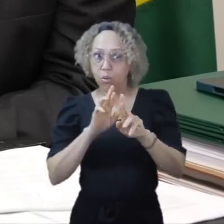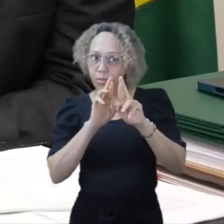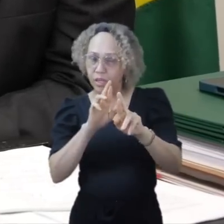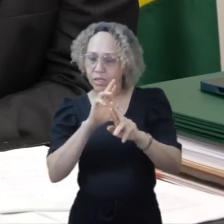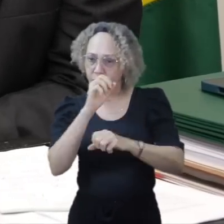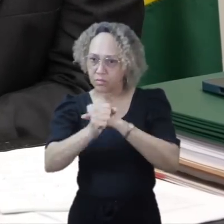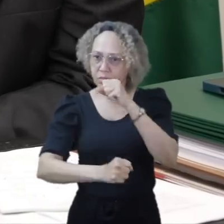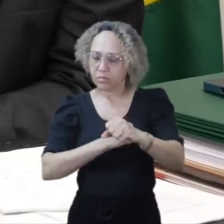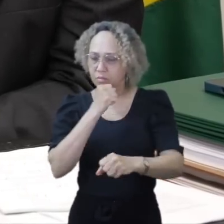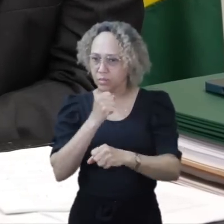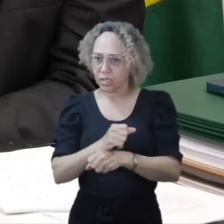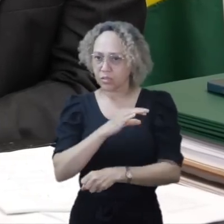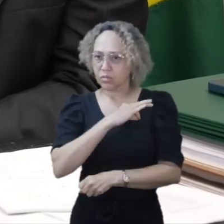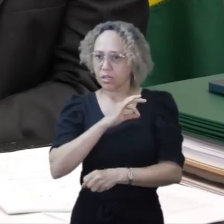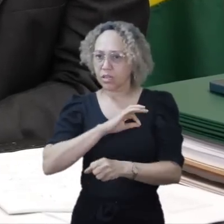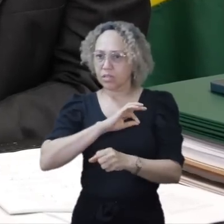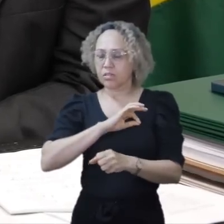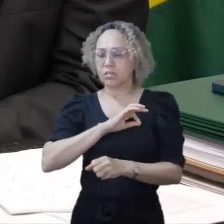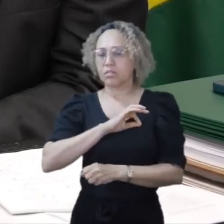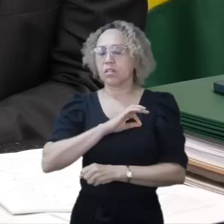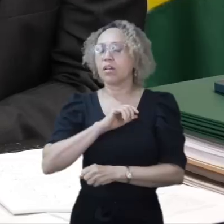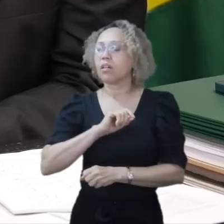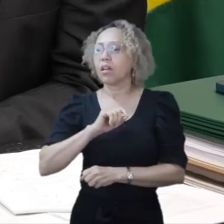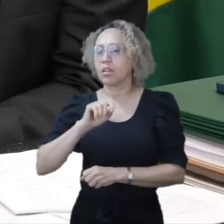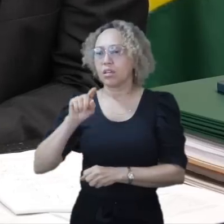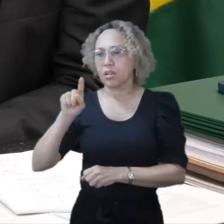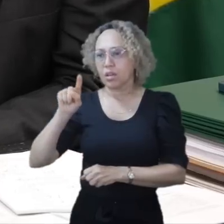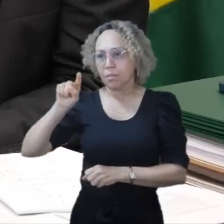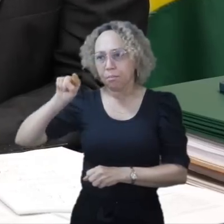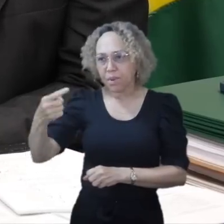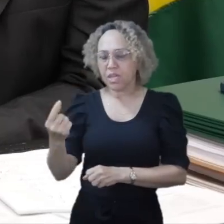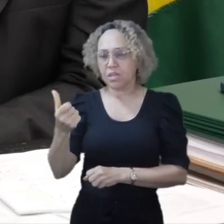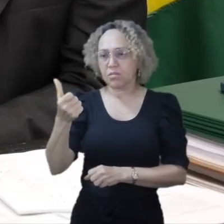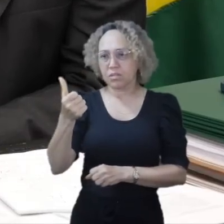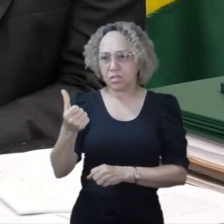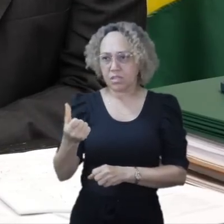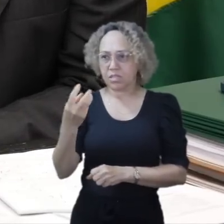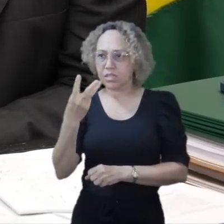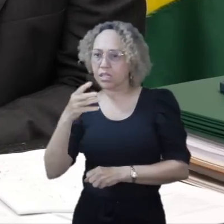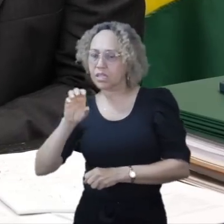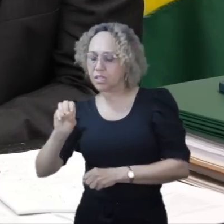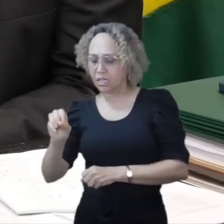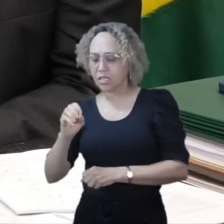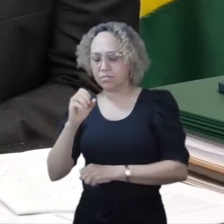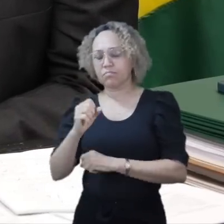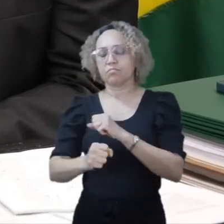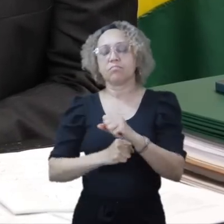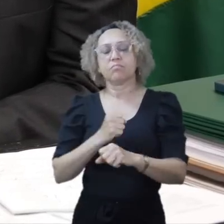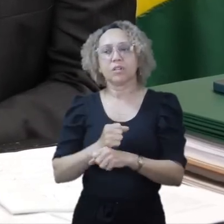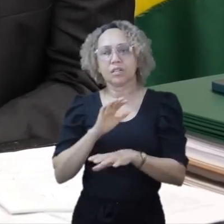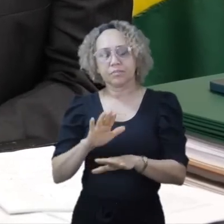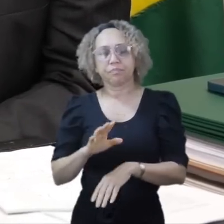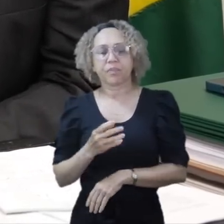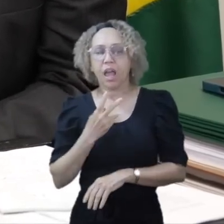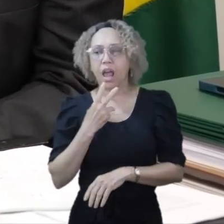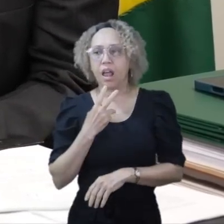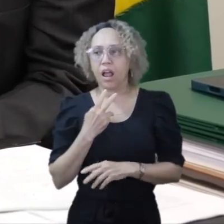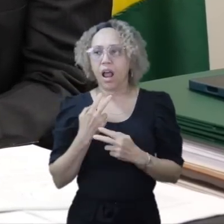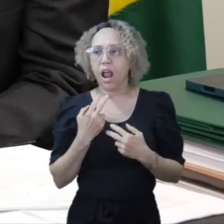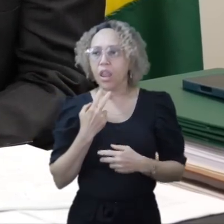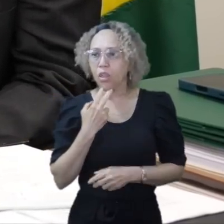é de 1.630, então é isso, deputado? 1.630. A novidade que nós temos que comemorar é que está havendo